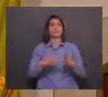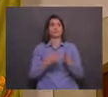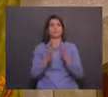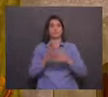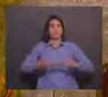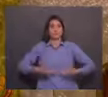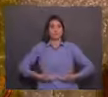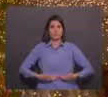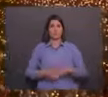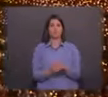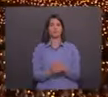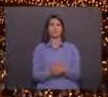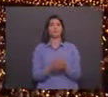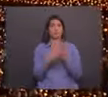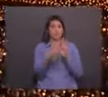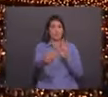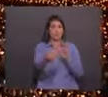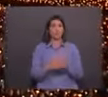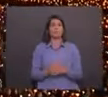do vosso ventre, Jesus.